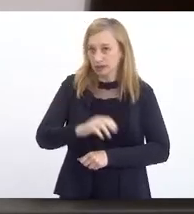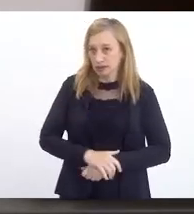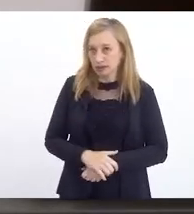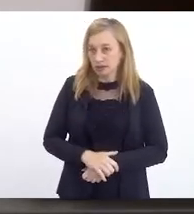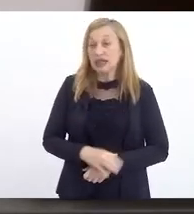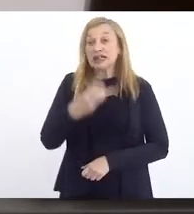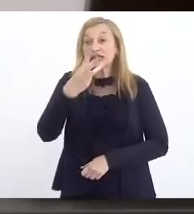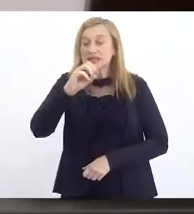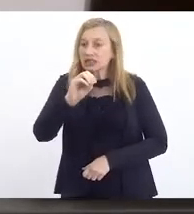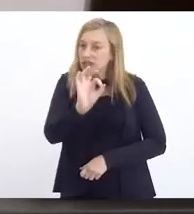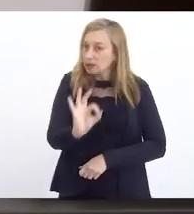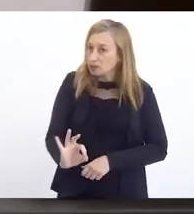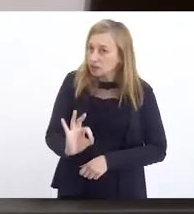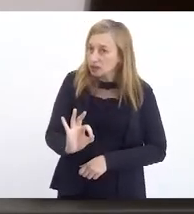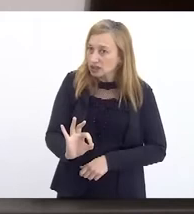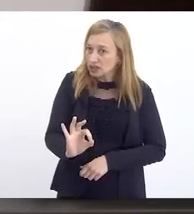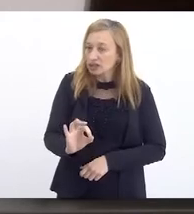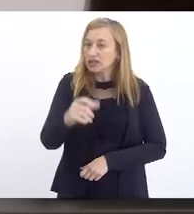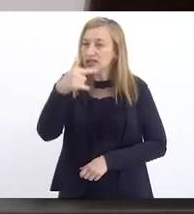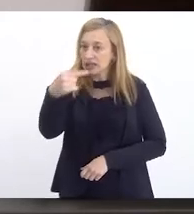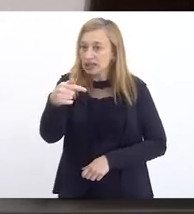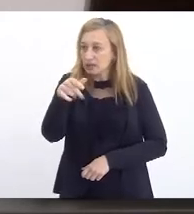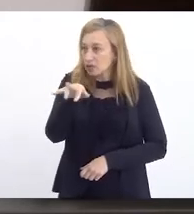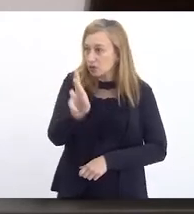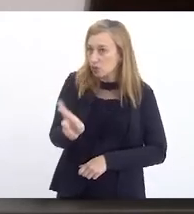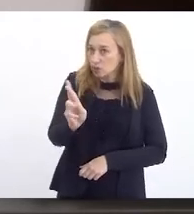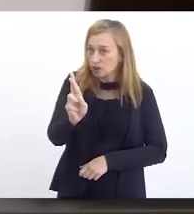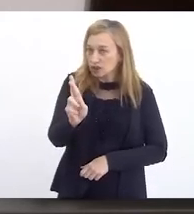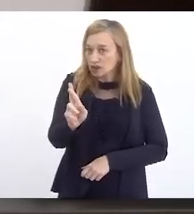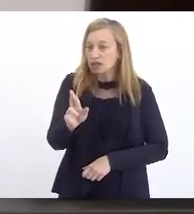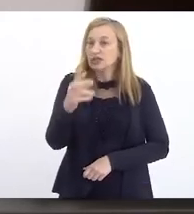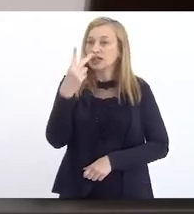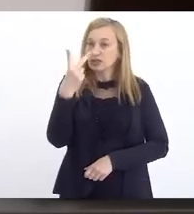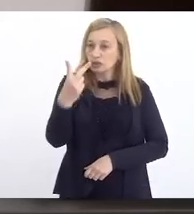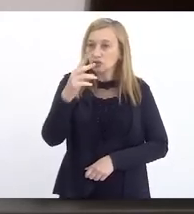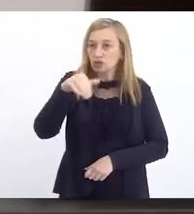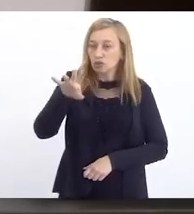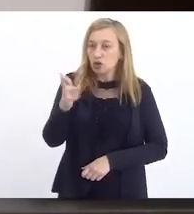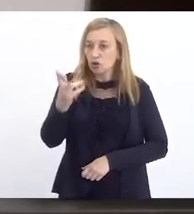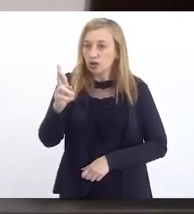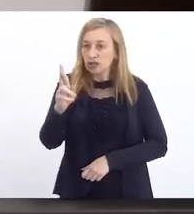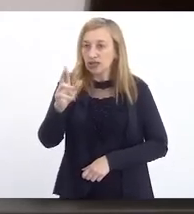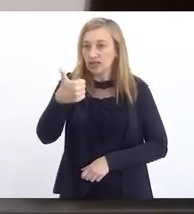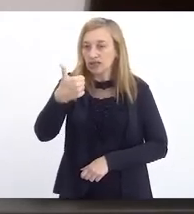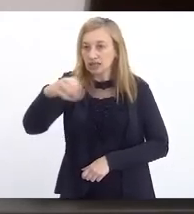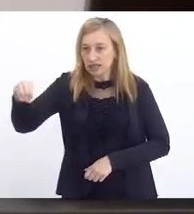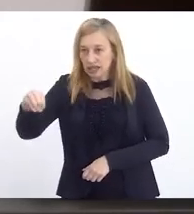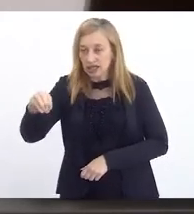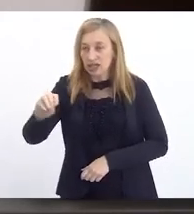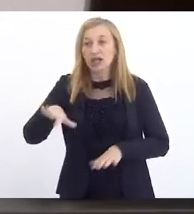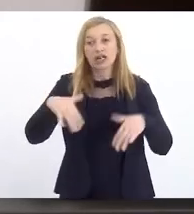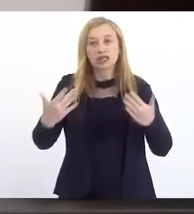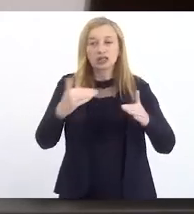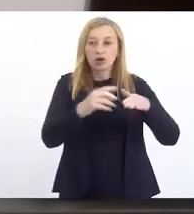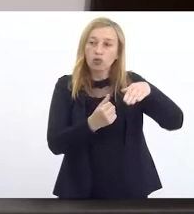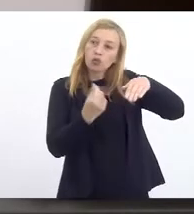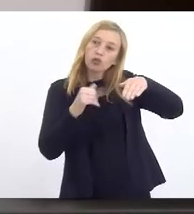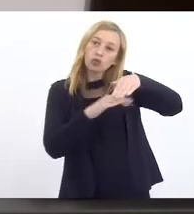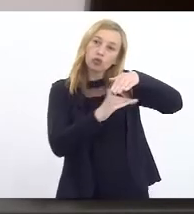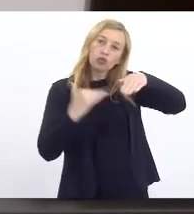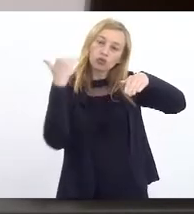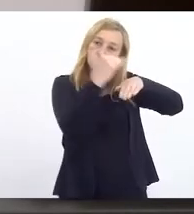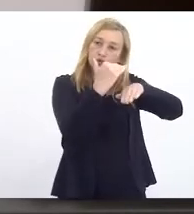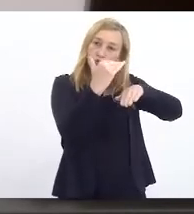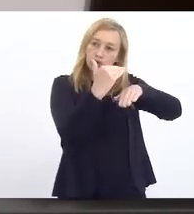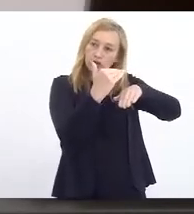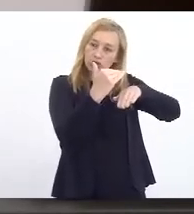30% de 7 bilhões dá 2 bilhões e 100. Então, o Fundo Soberano